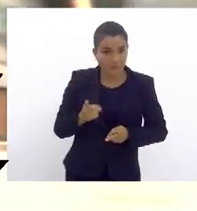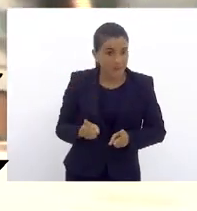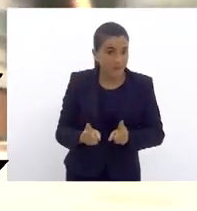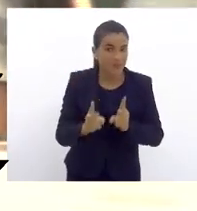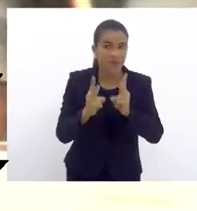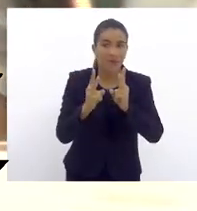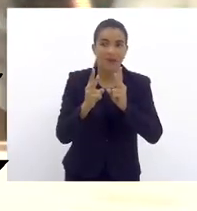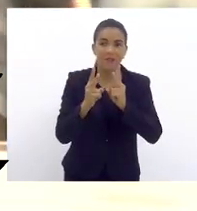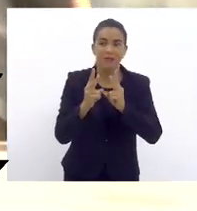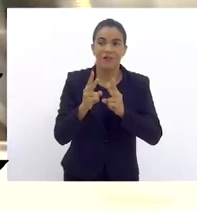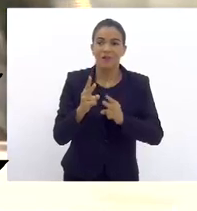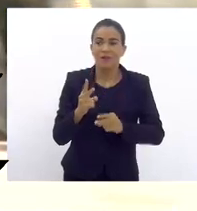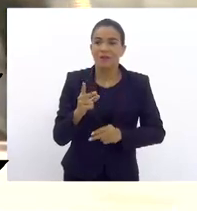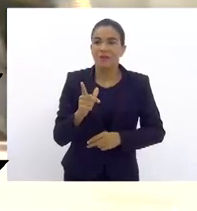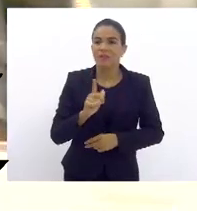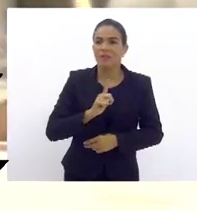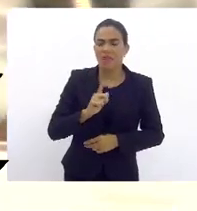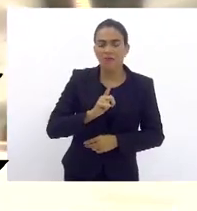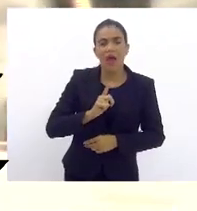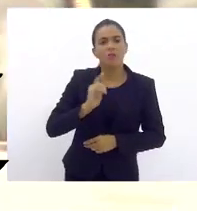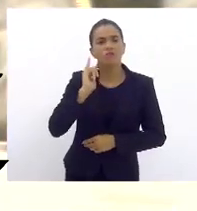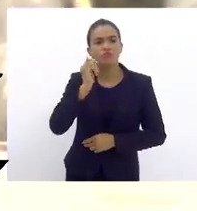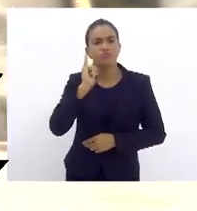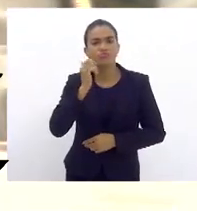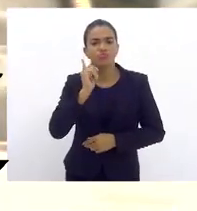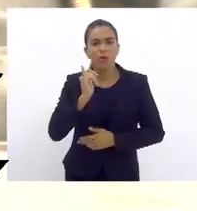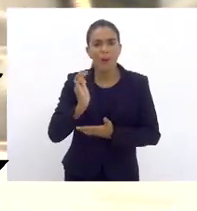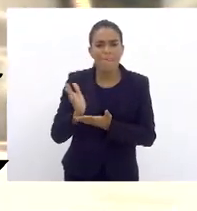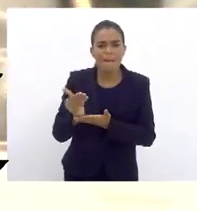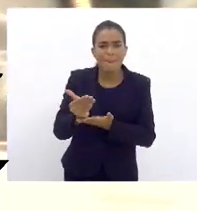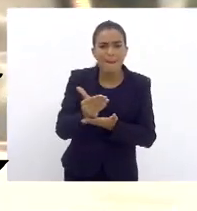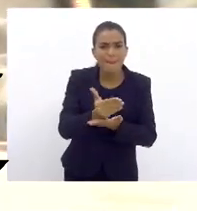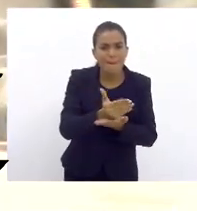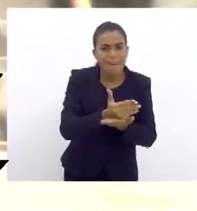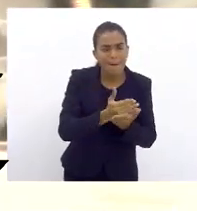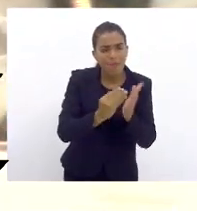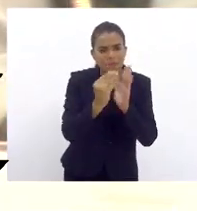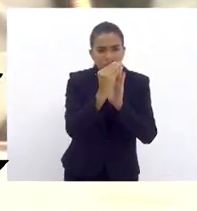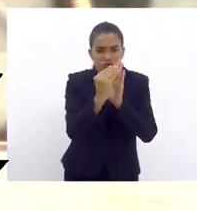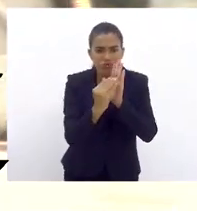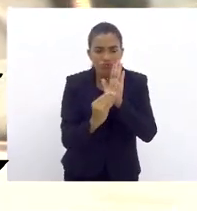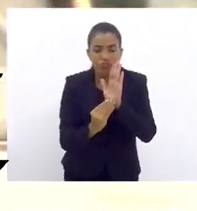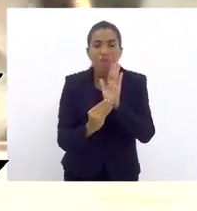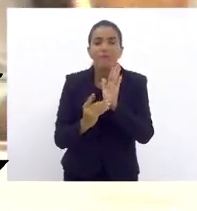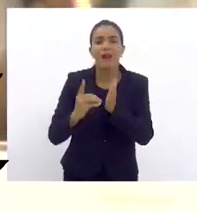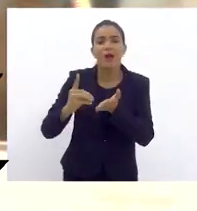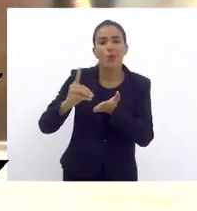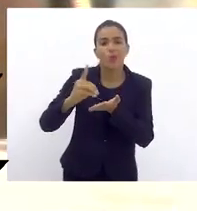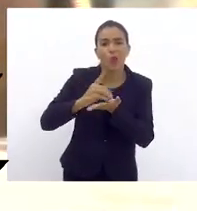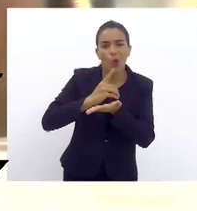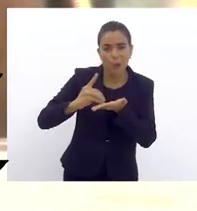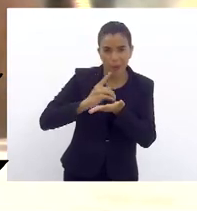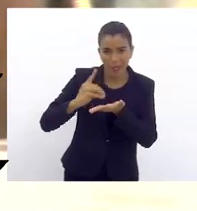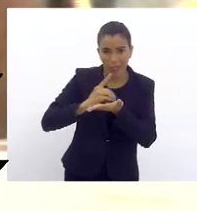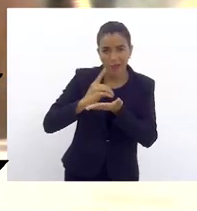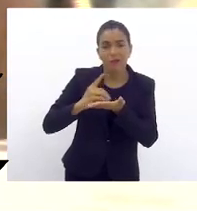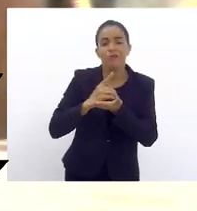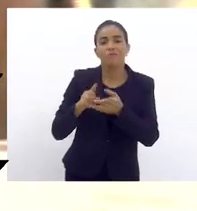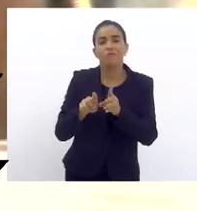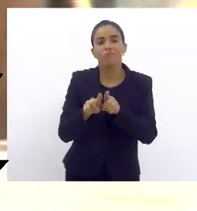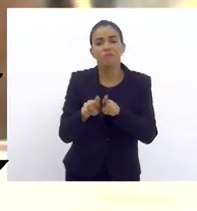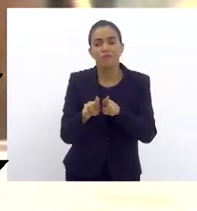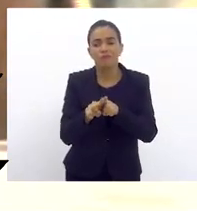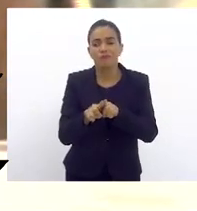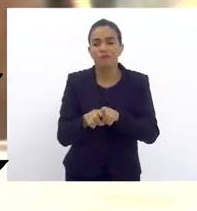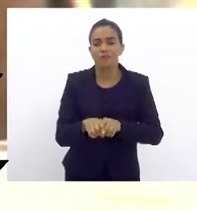aí Somos colhendo vários depoimentos para estar realizando um documentário tá que o Alex Cerpa tá ali